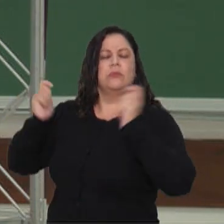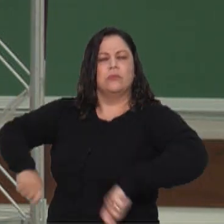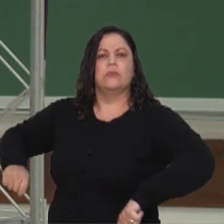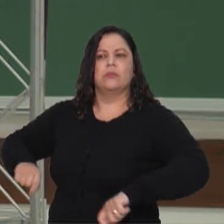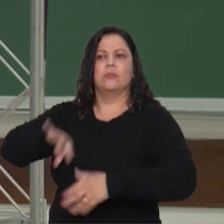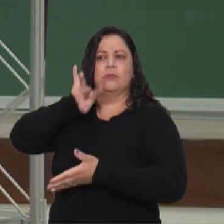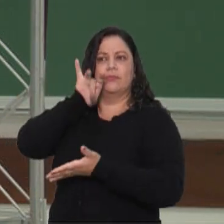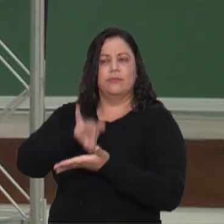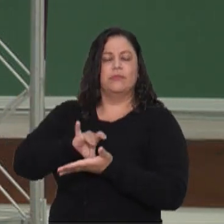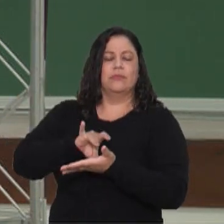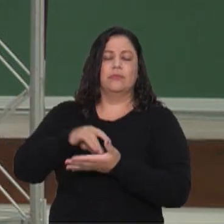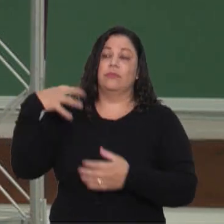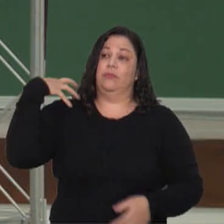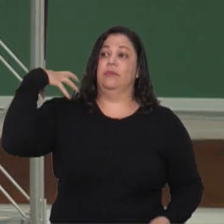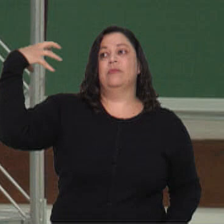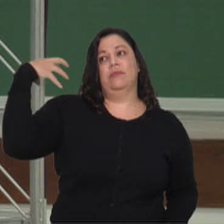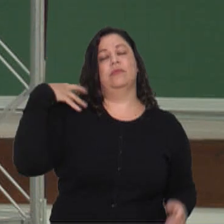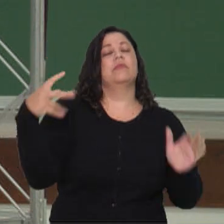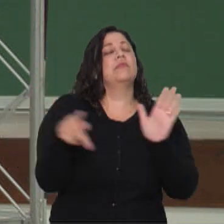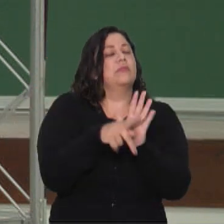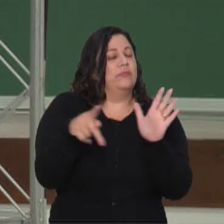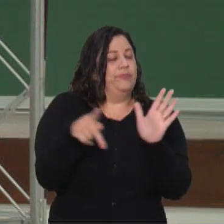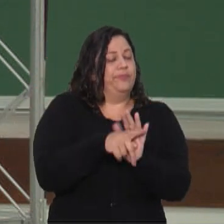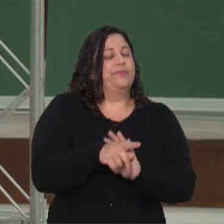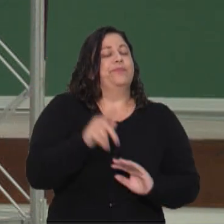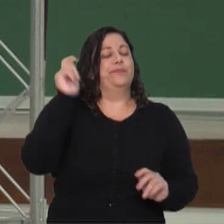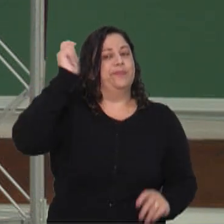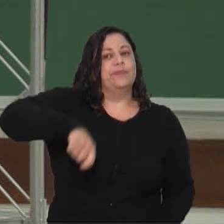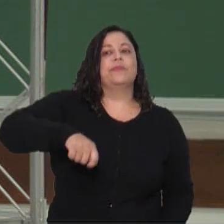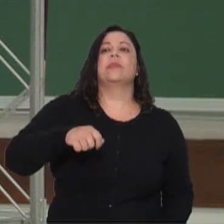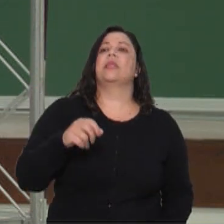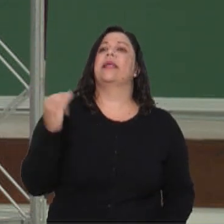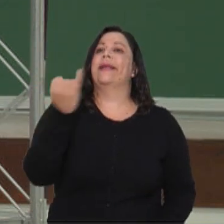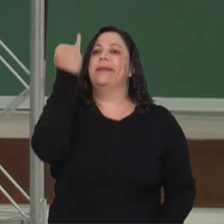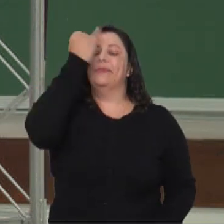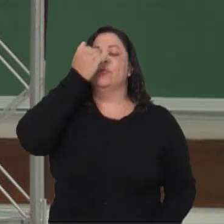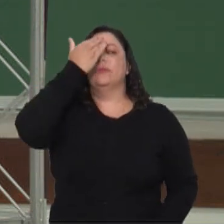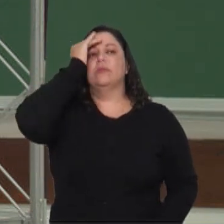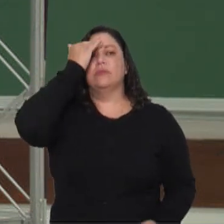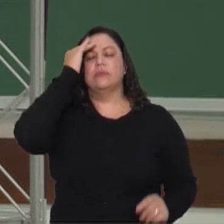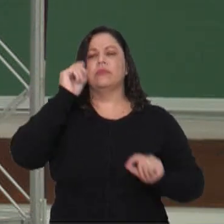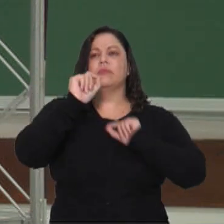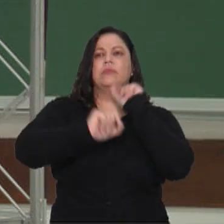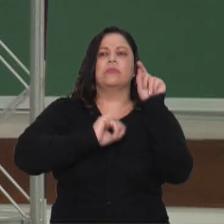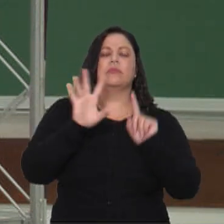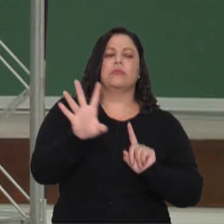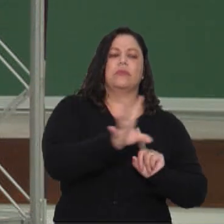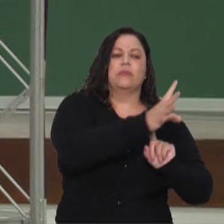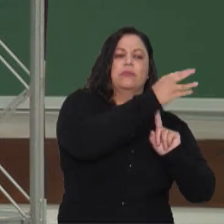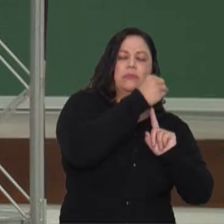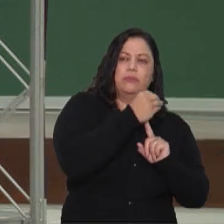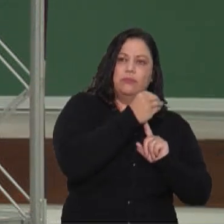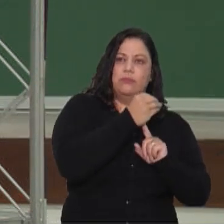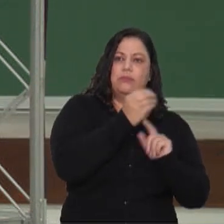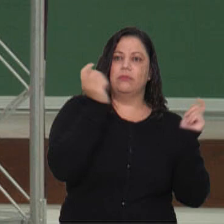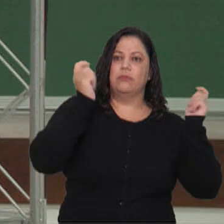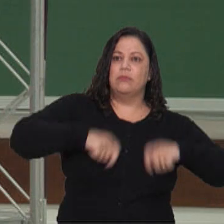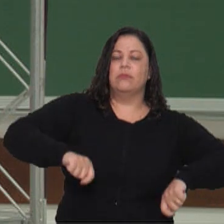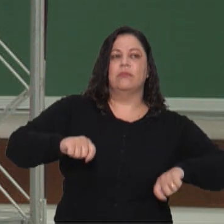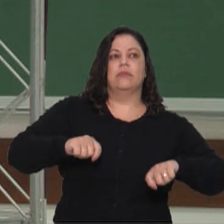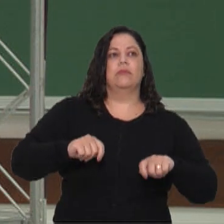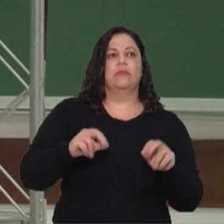fato importante. E por isso, por ele entender a arte enquanto